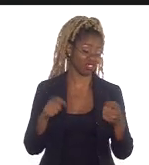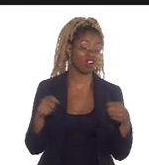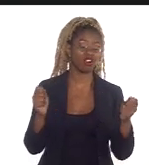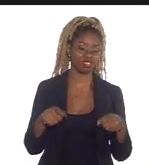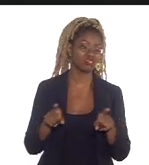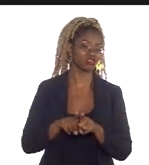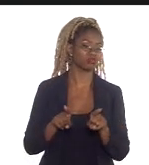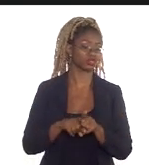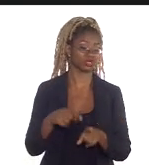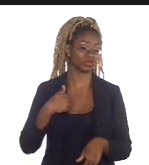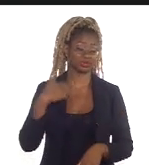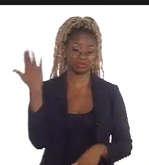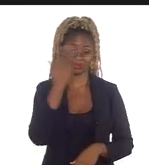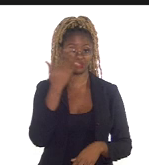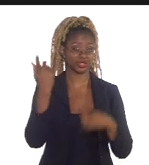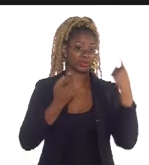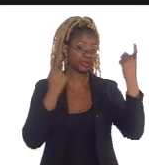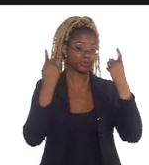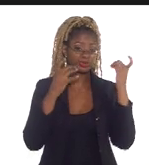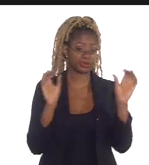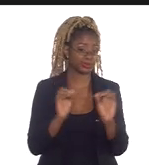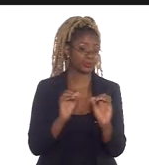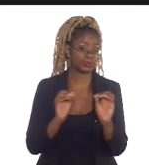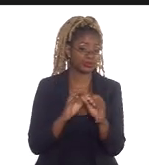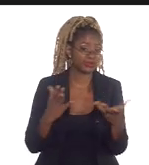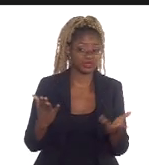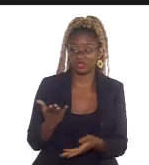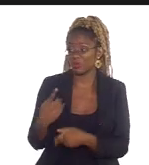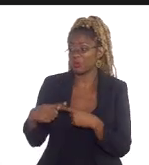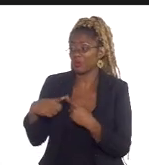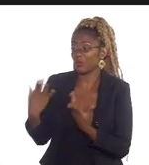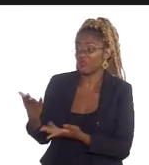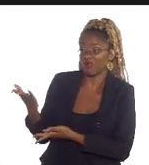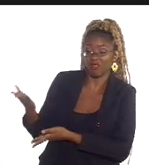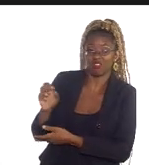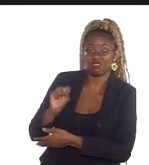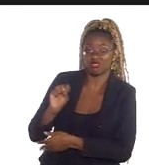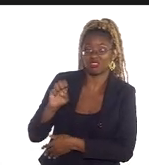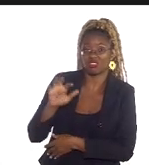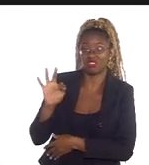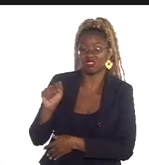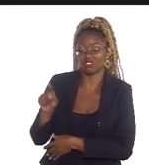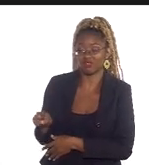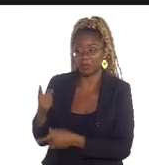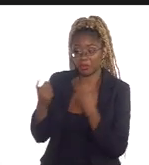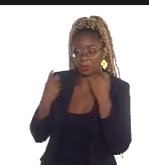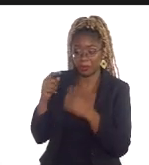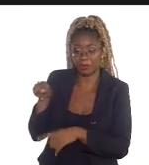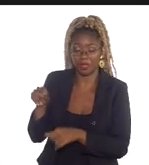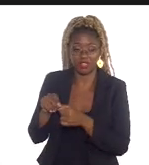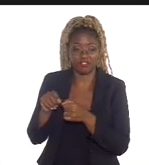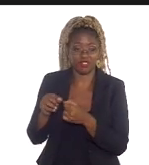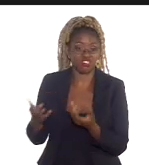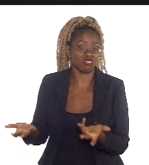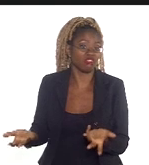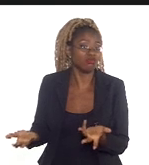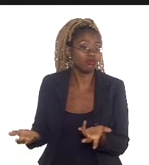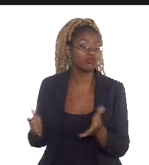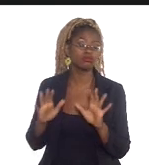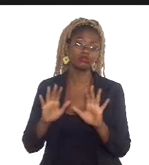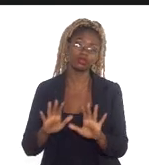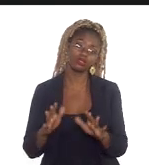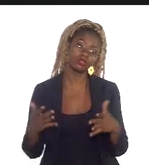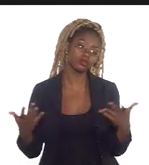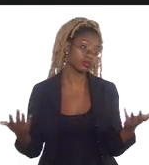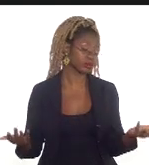Não vejo qual é a preocupação da Cefaz em fazer isso. Então, Vossa